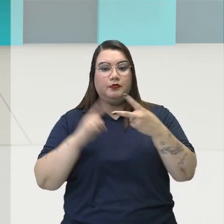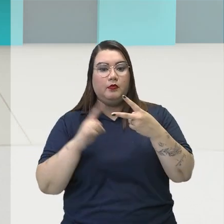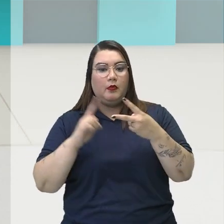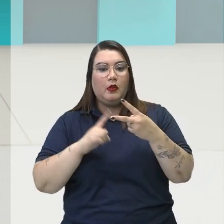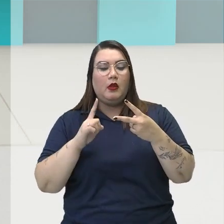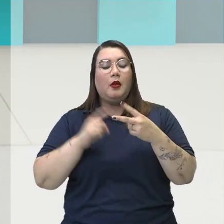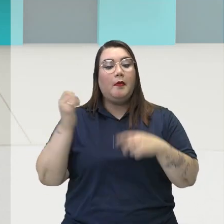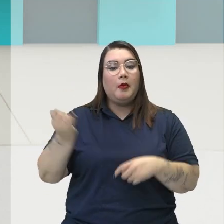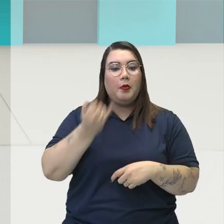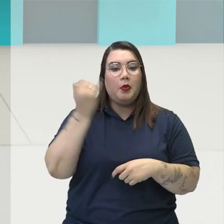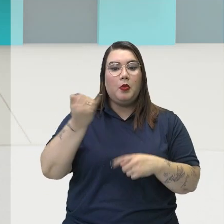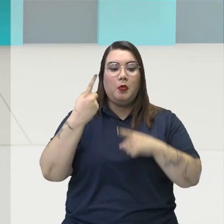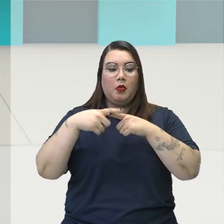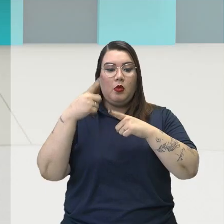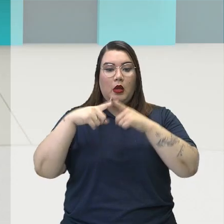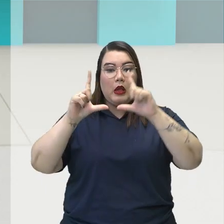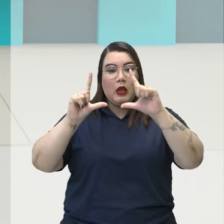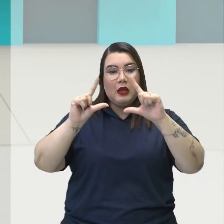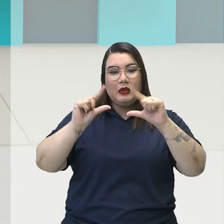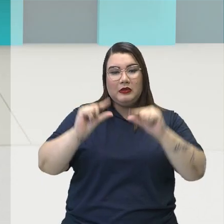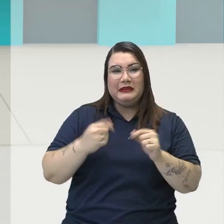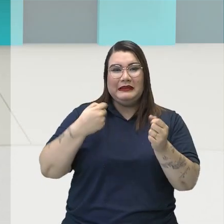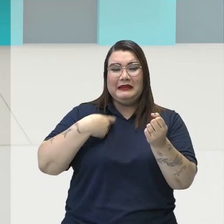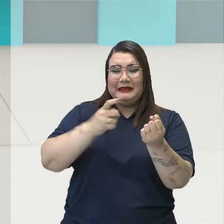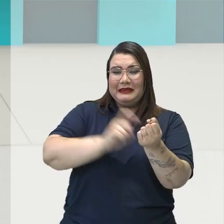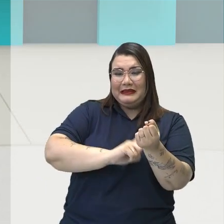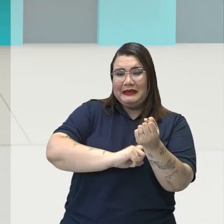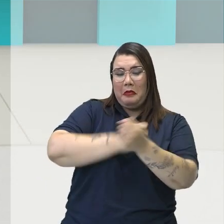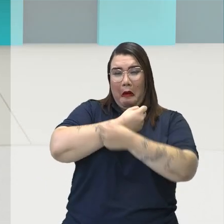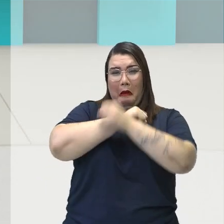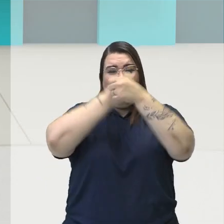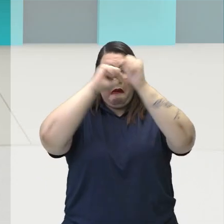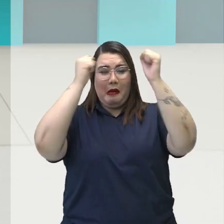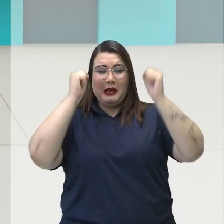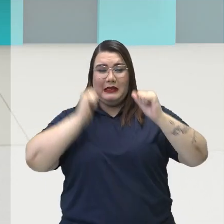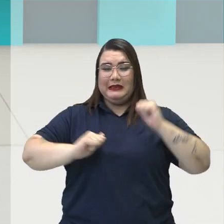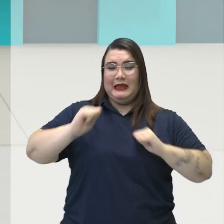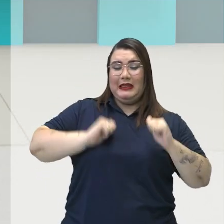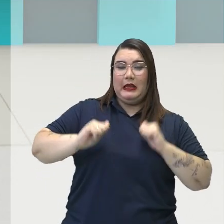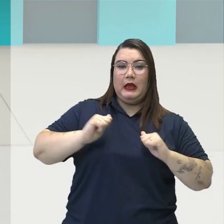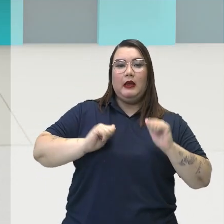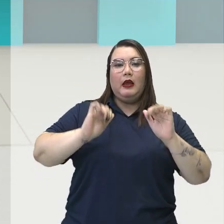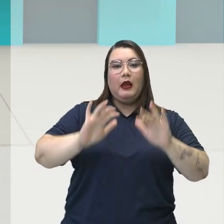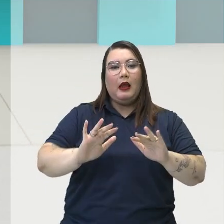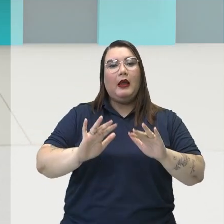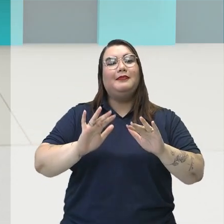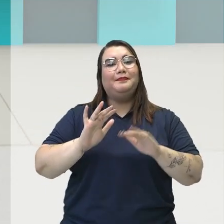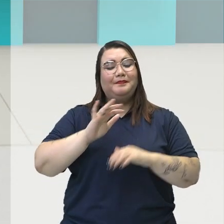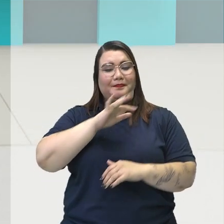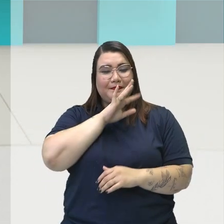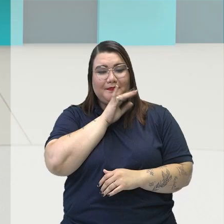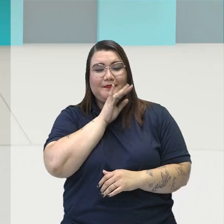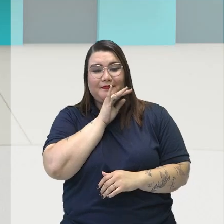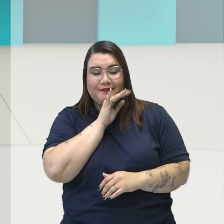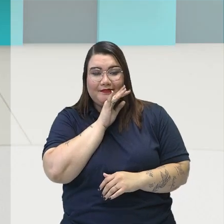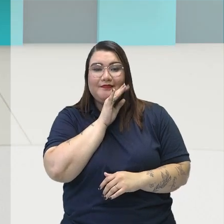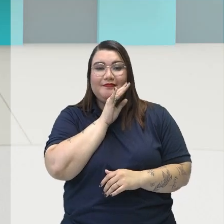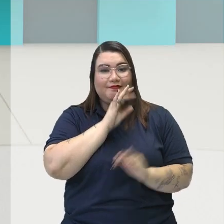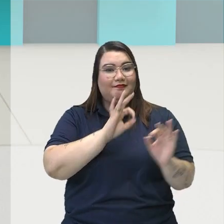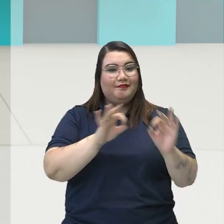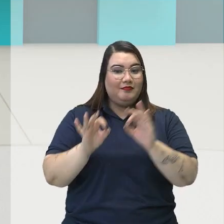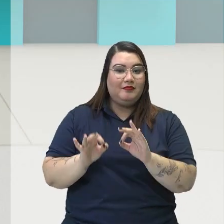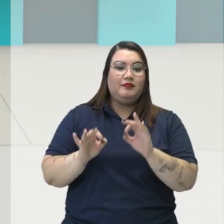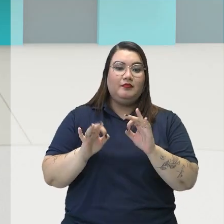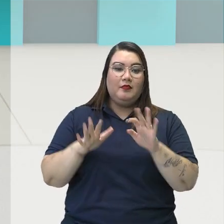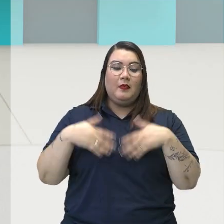é importante porque reduz os níveis de estresse e ansiedade. A gente sabe que estresse e ansiedade são as doenças do século,